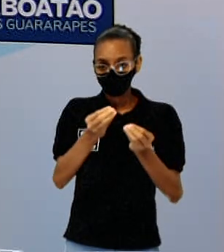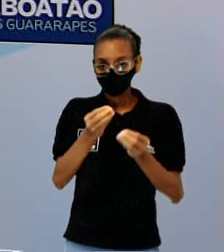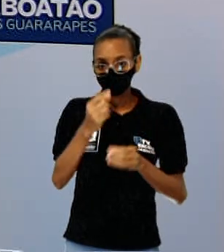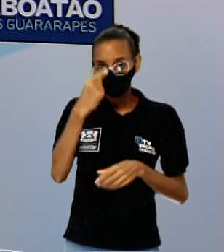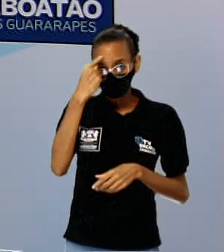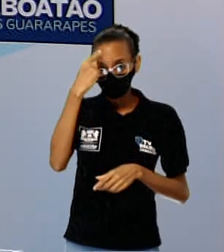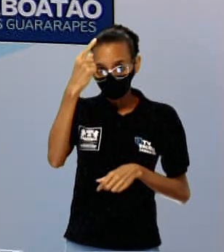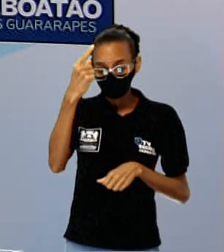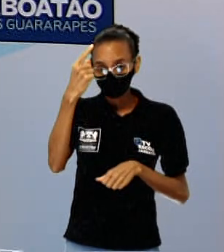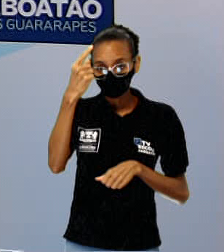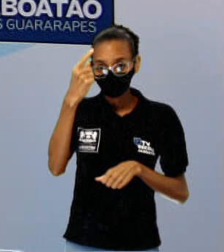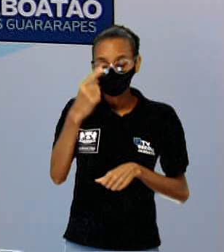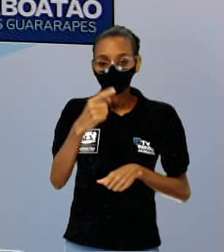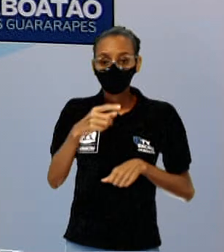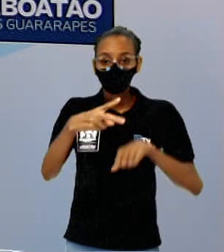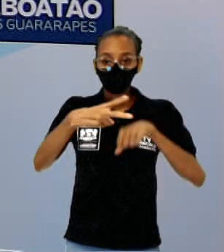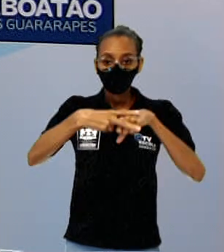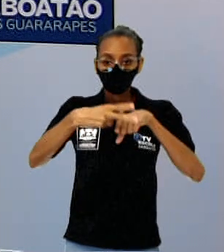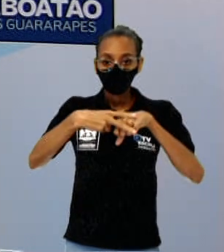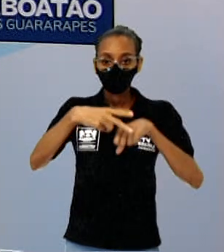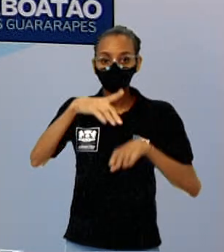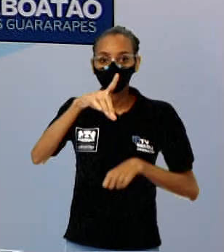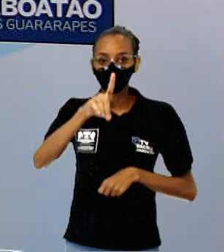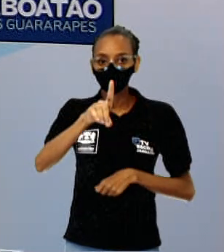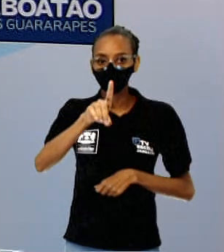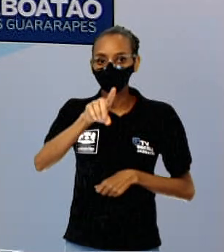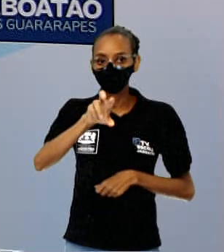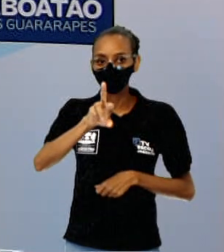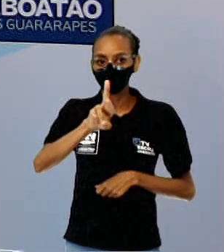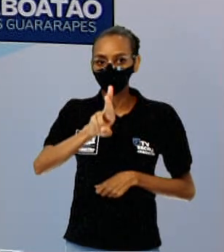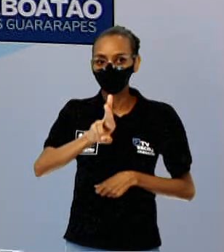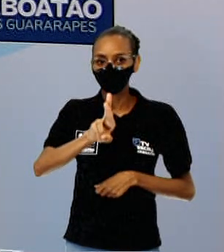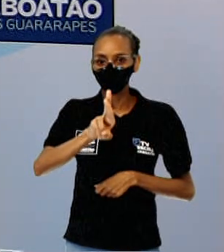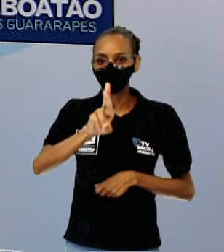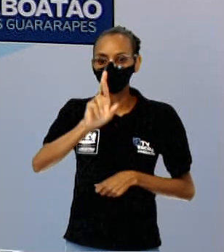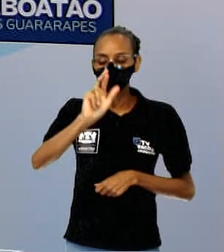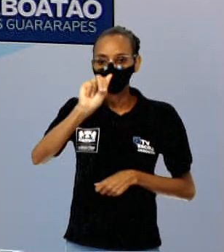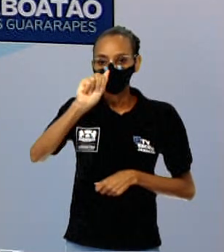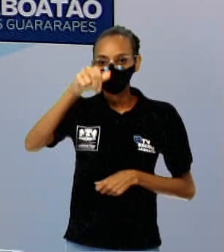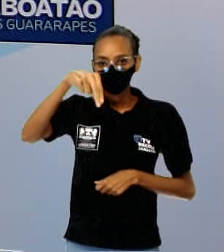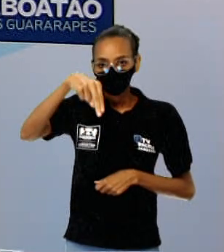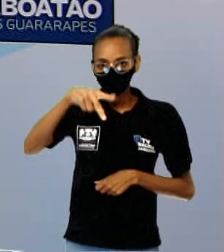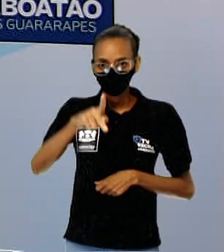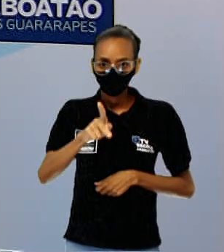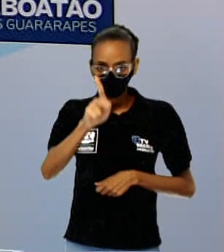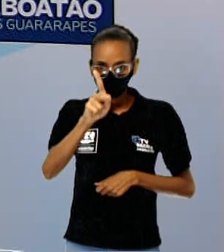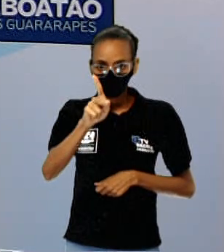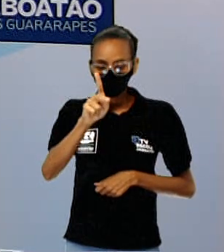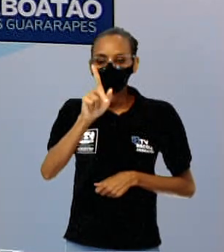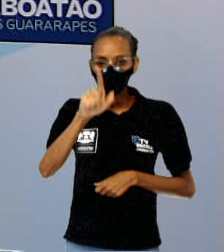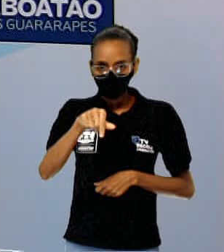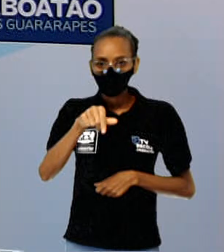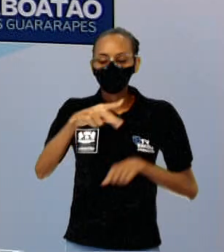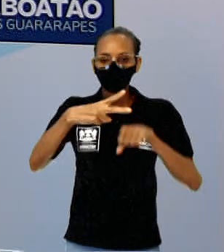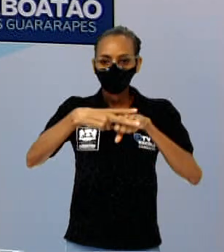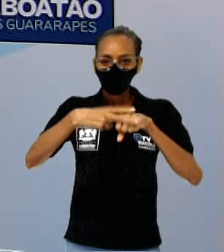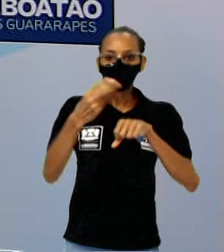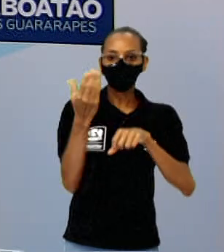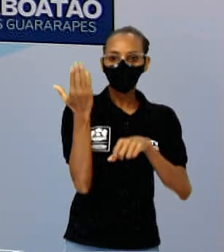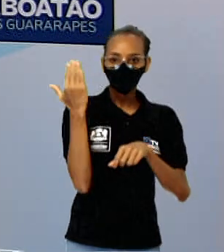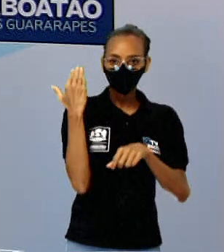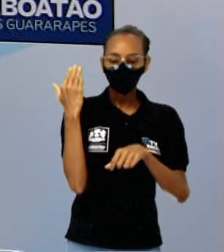o passado do verbo drink. Drink é o passado do verbo drink,